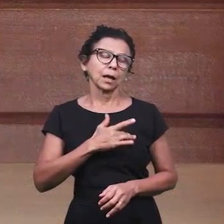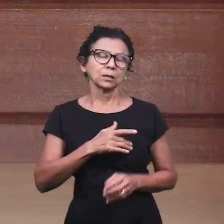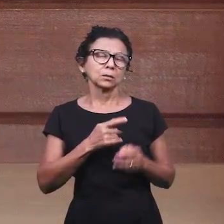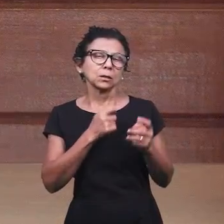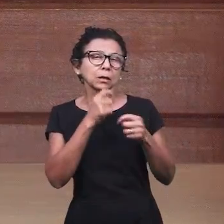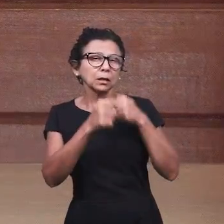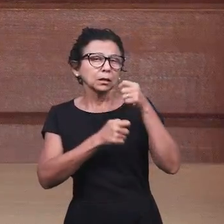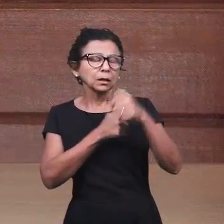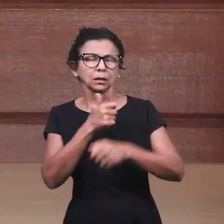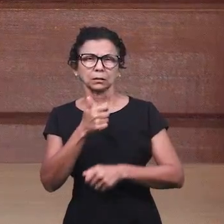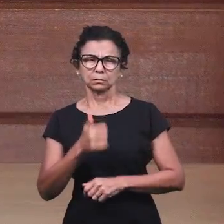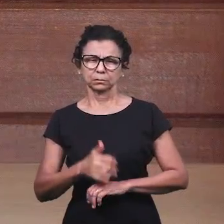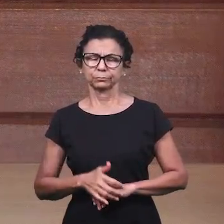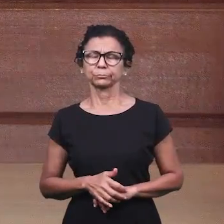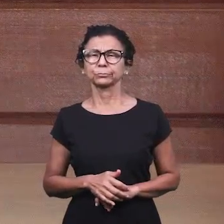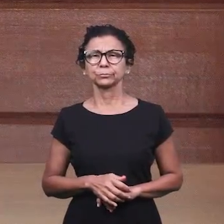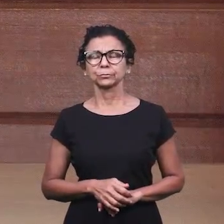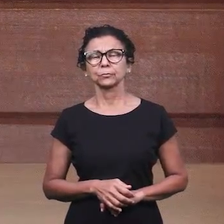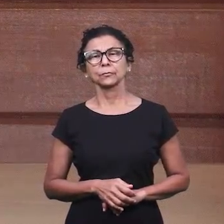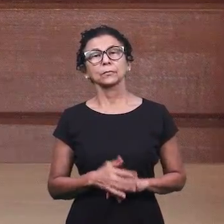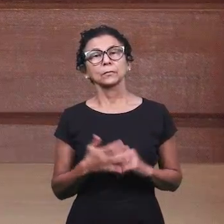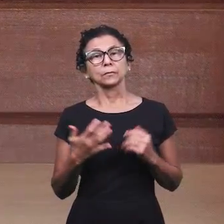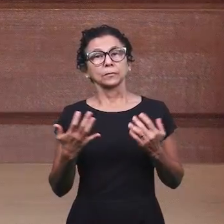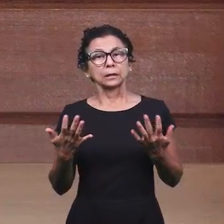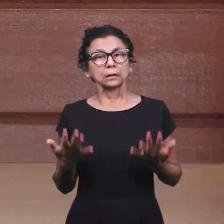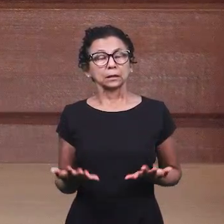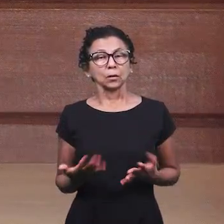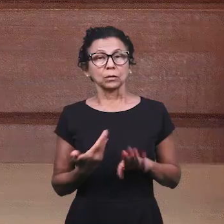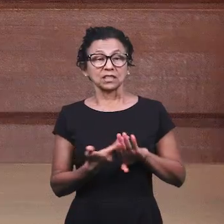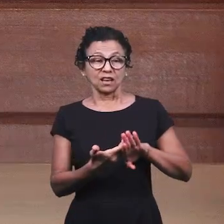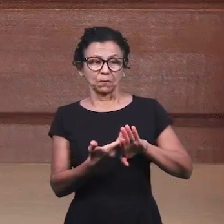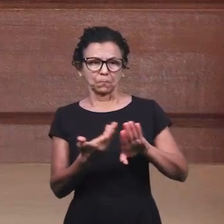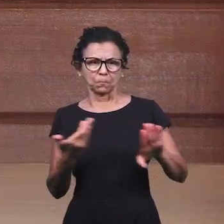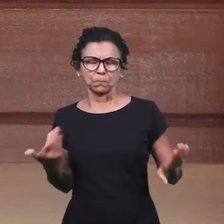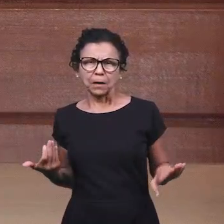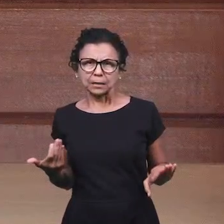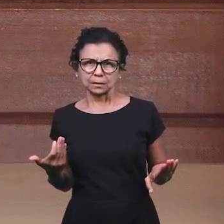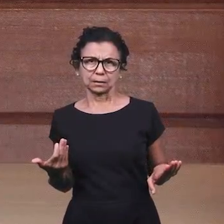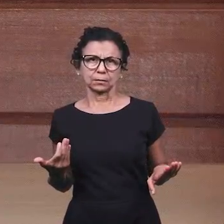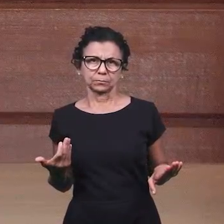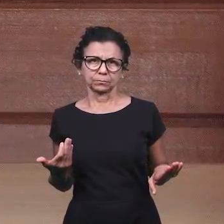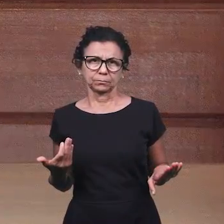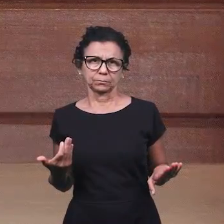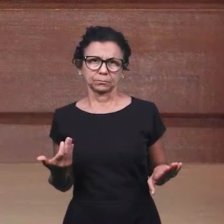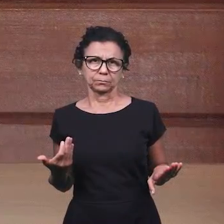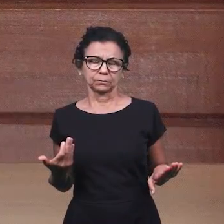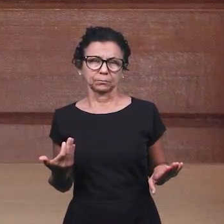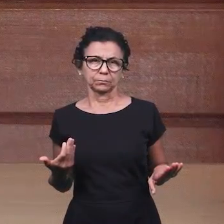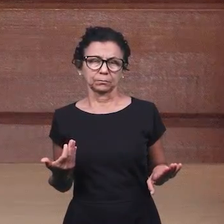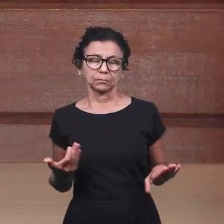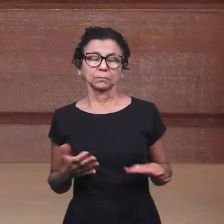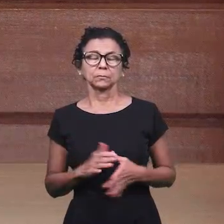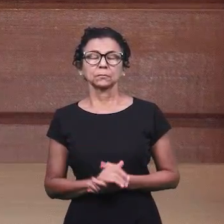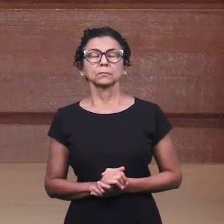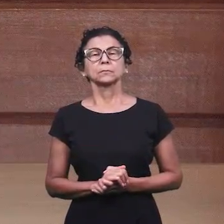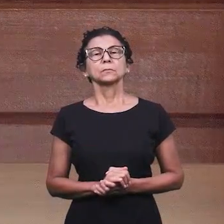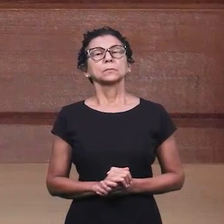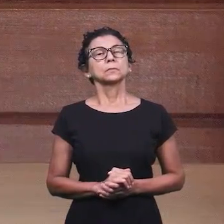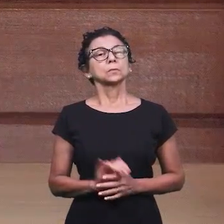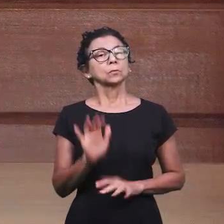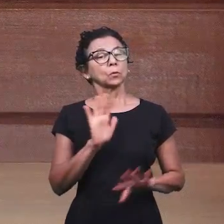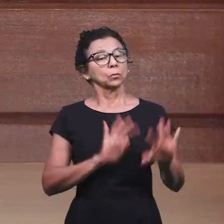Senhor, não vai ter ninguém que vai estar do lado dele numa luta, não. Mas o Senhor que vai estar. É a comunhão, é a instrução do Pai,